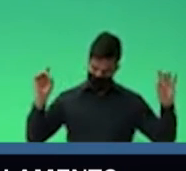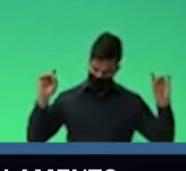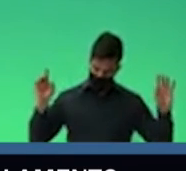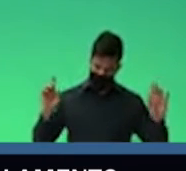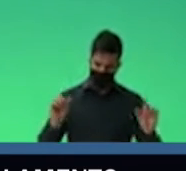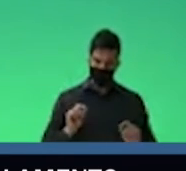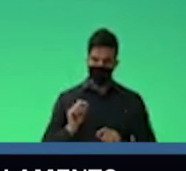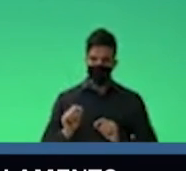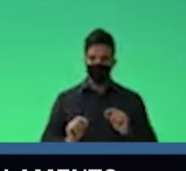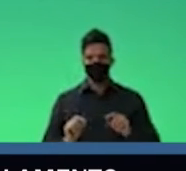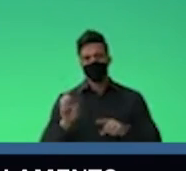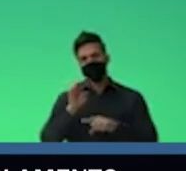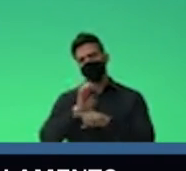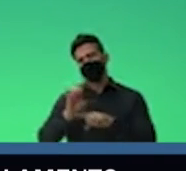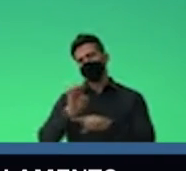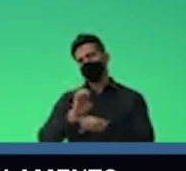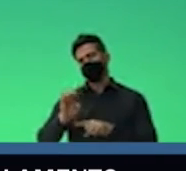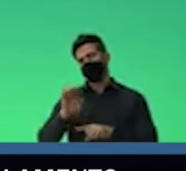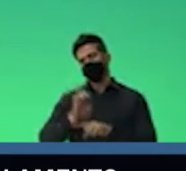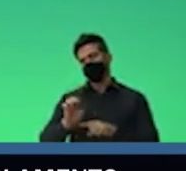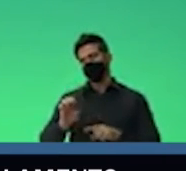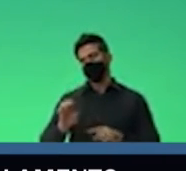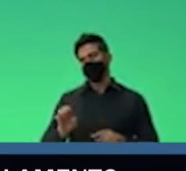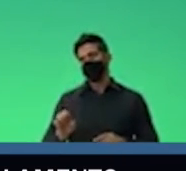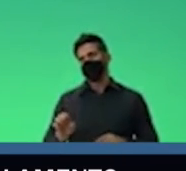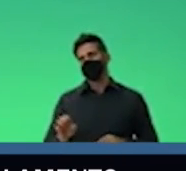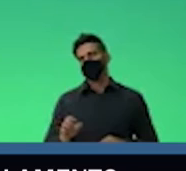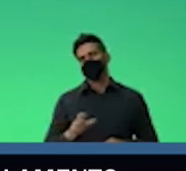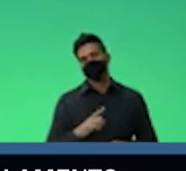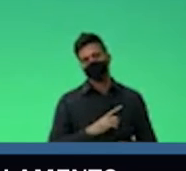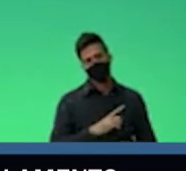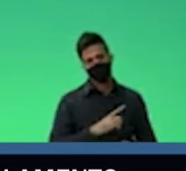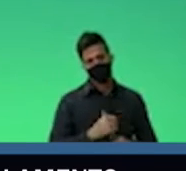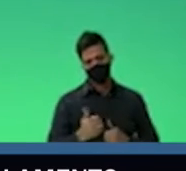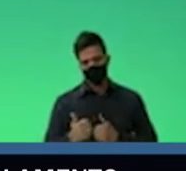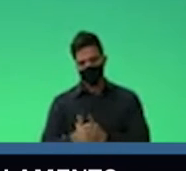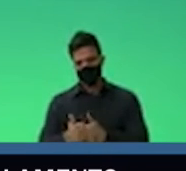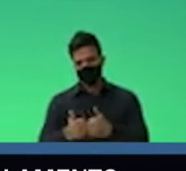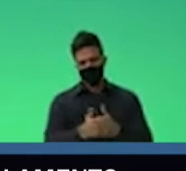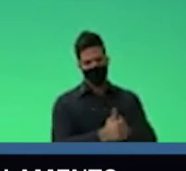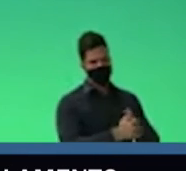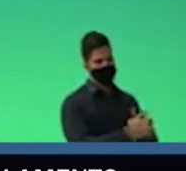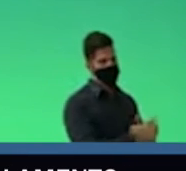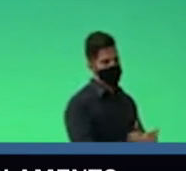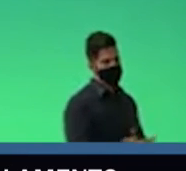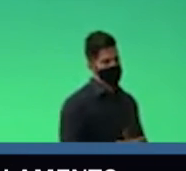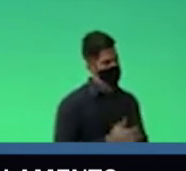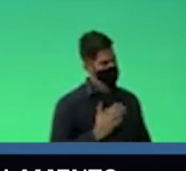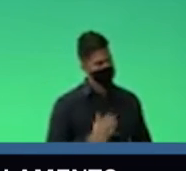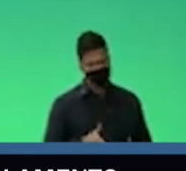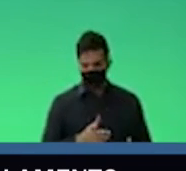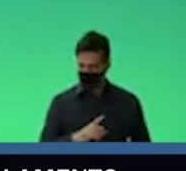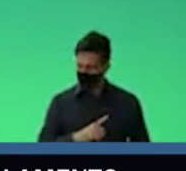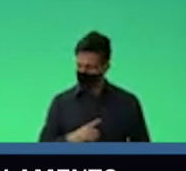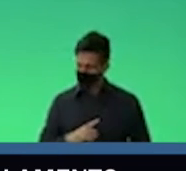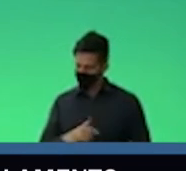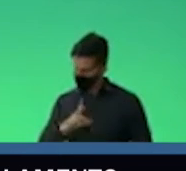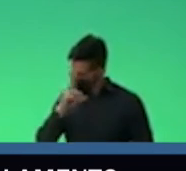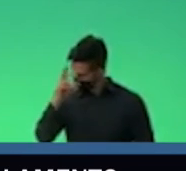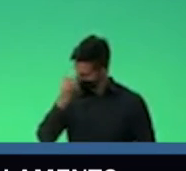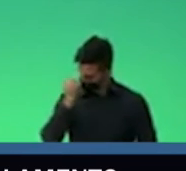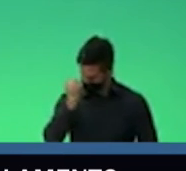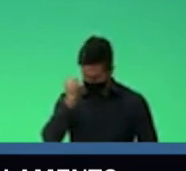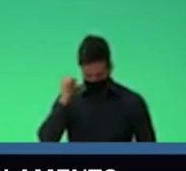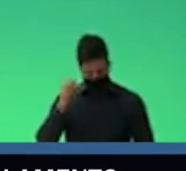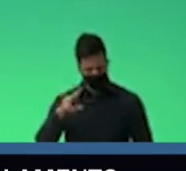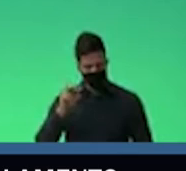especialmente em estados contíguos a outros estados que essas variantes já estão lá.